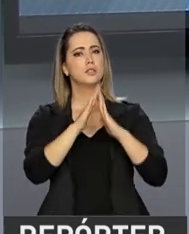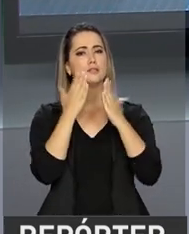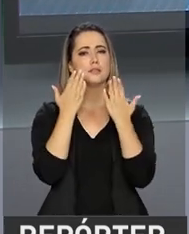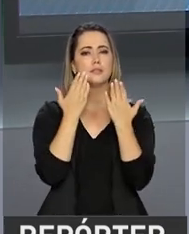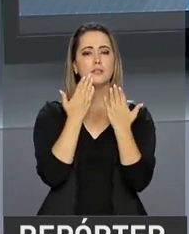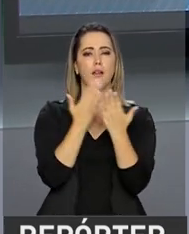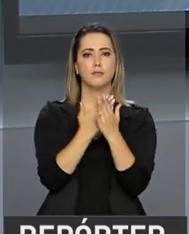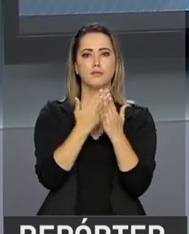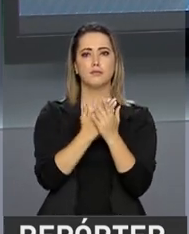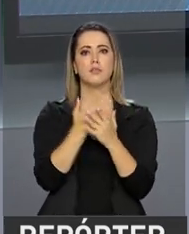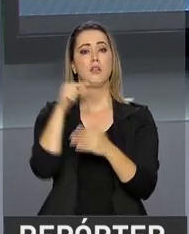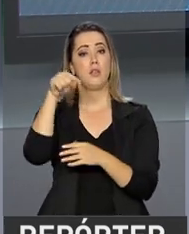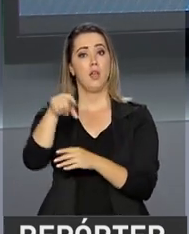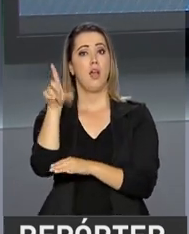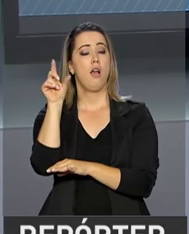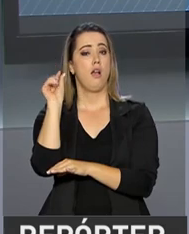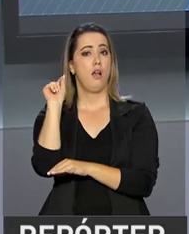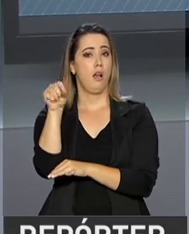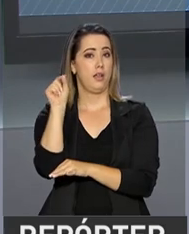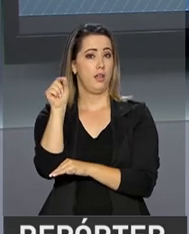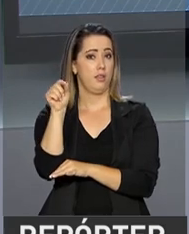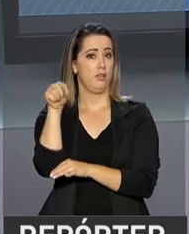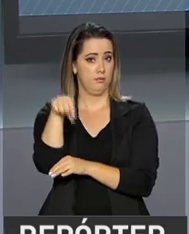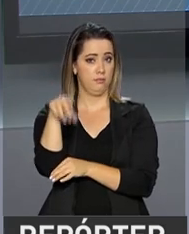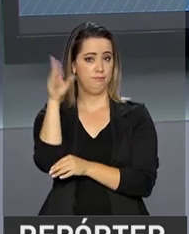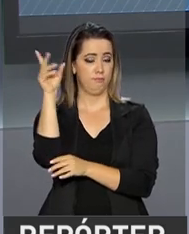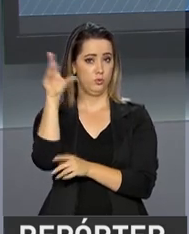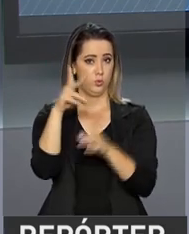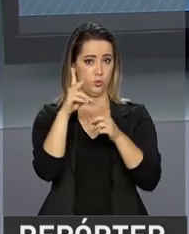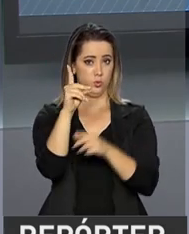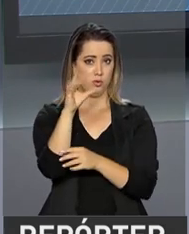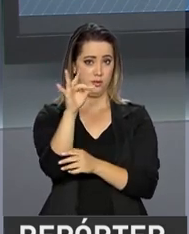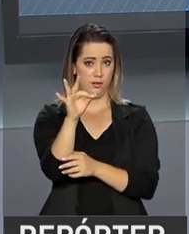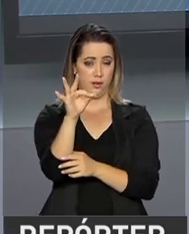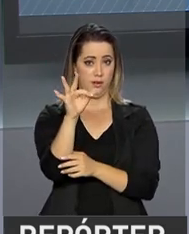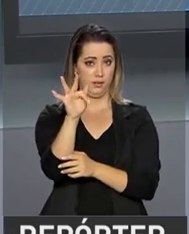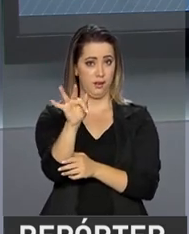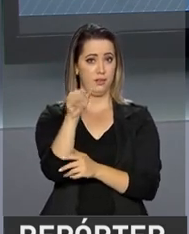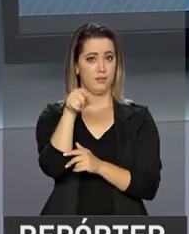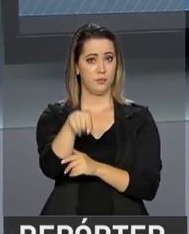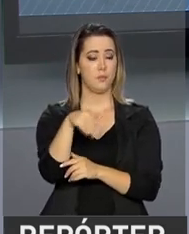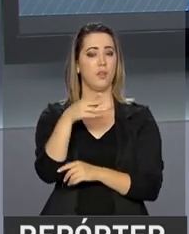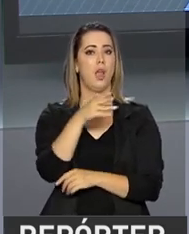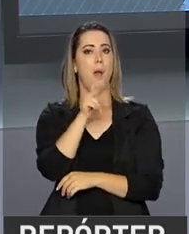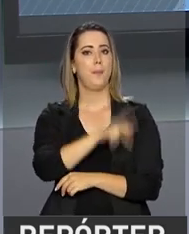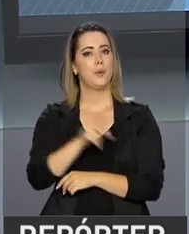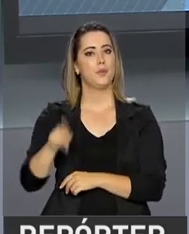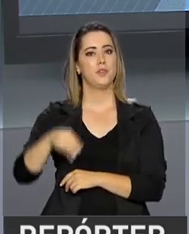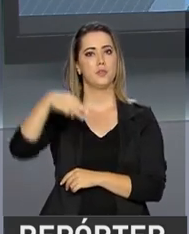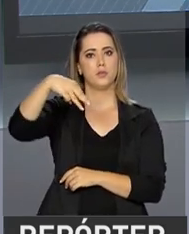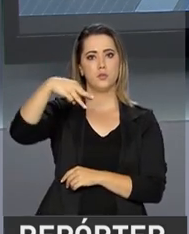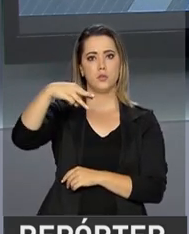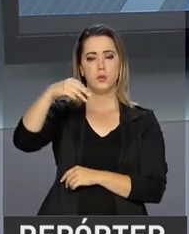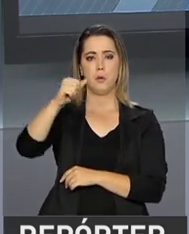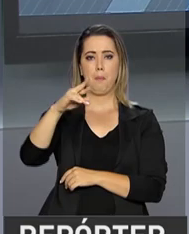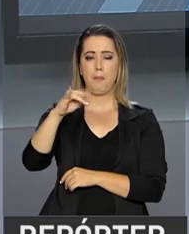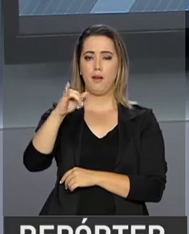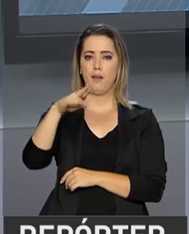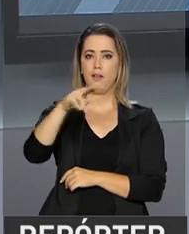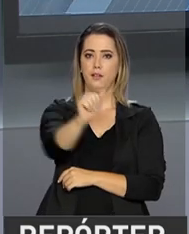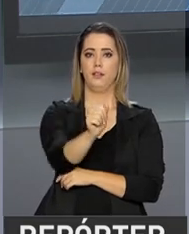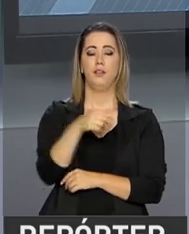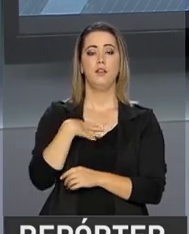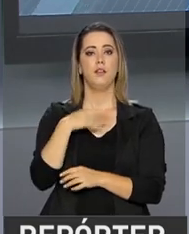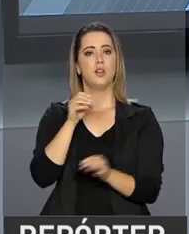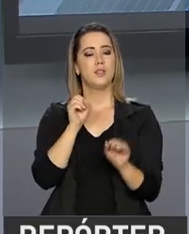escola no recanto das emas aqui no distrito federal a professora mariana adotou uma maneira nova de contar a história de